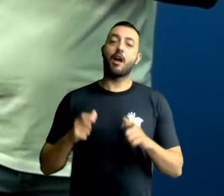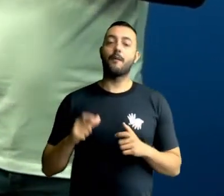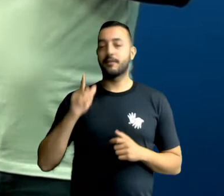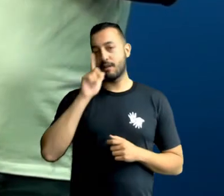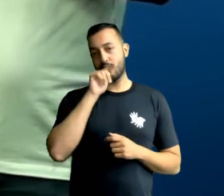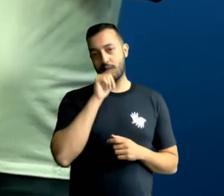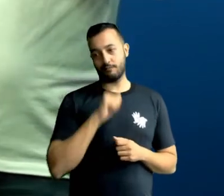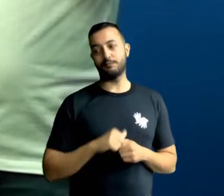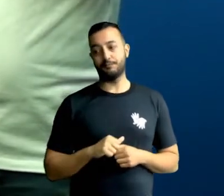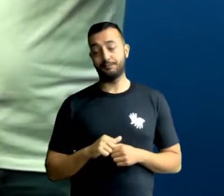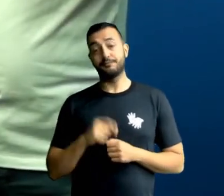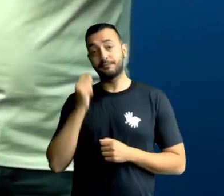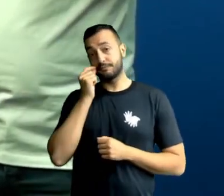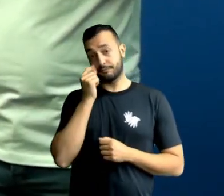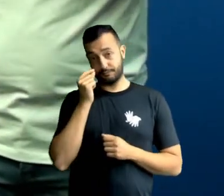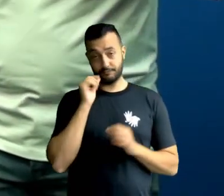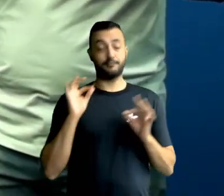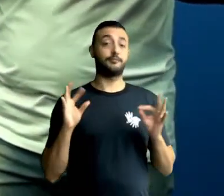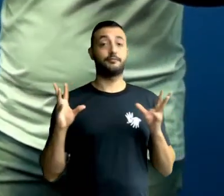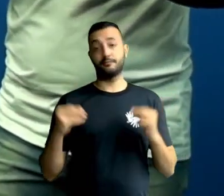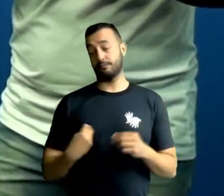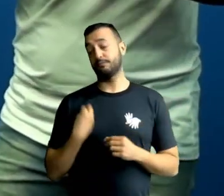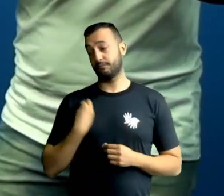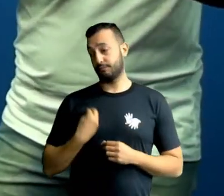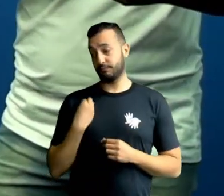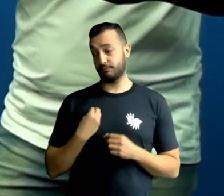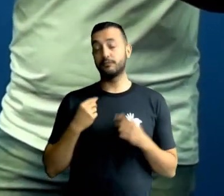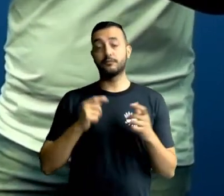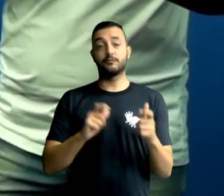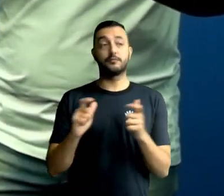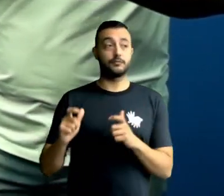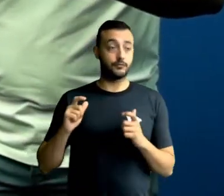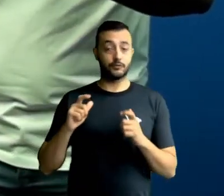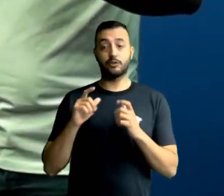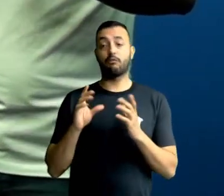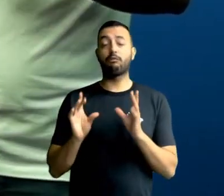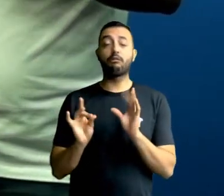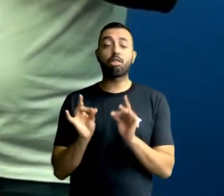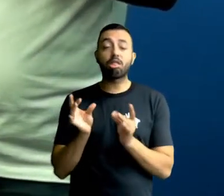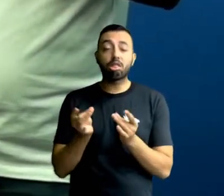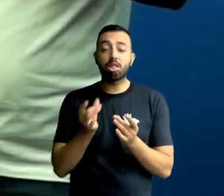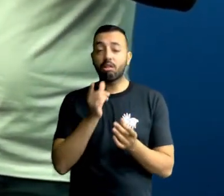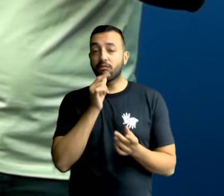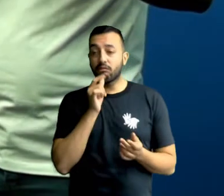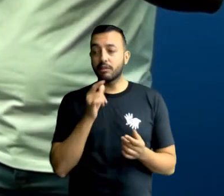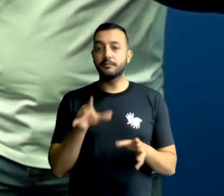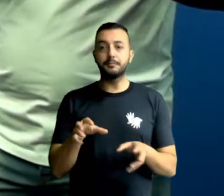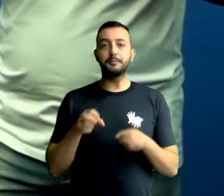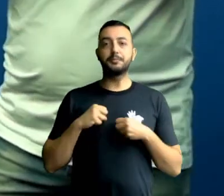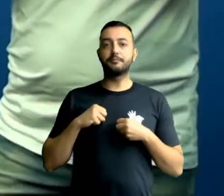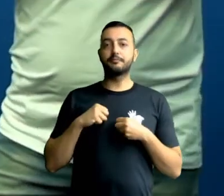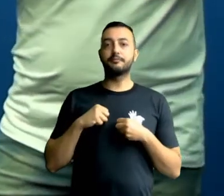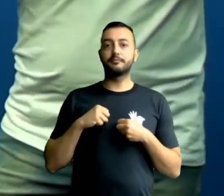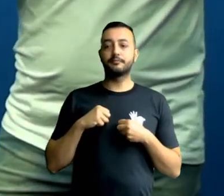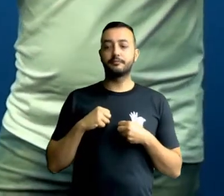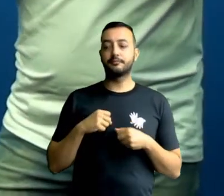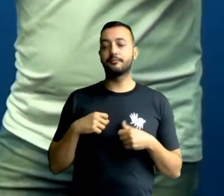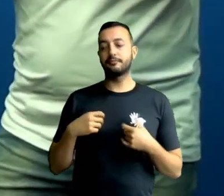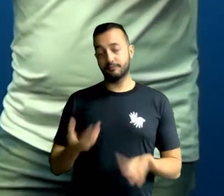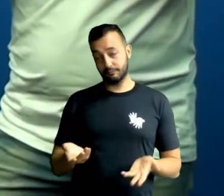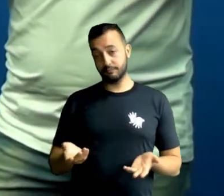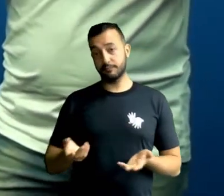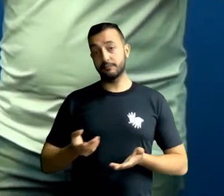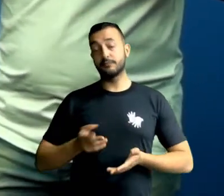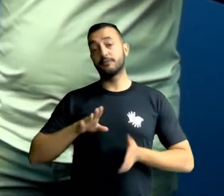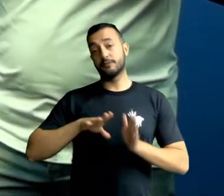E ela, como os roedores, os ratos, vivem em ambientes úmidos, eles adquirem a leptospira.